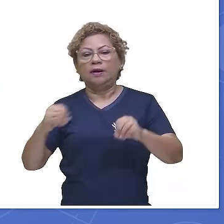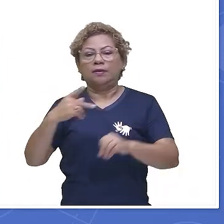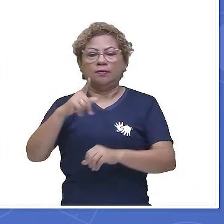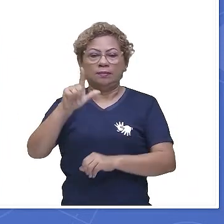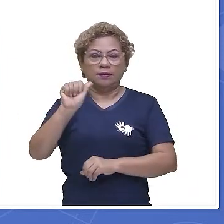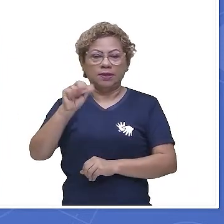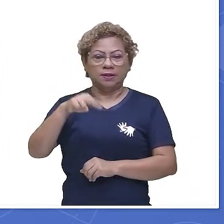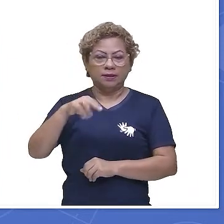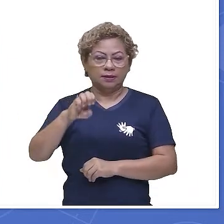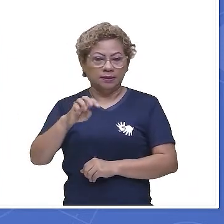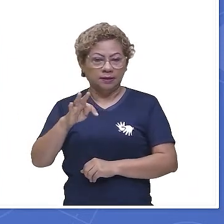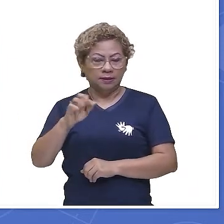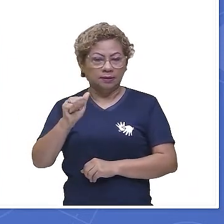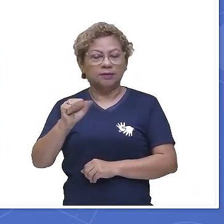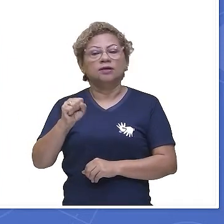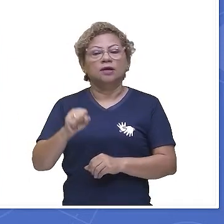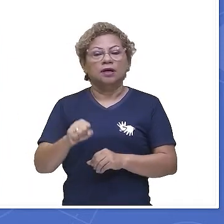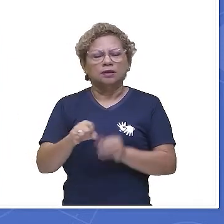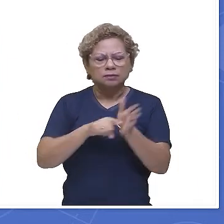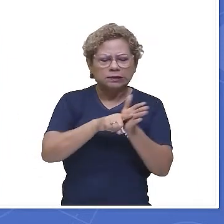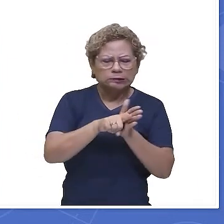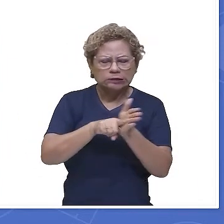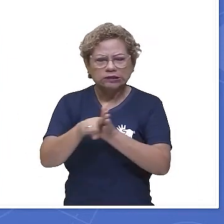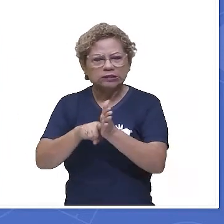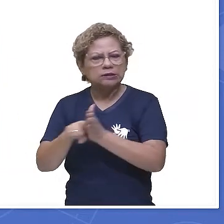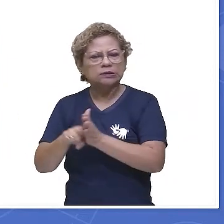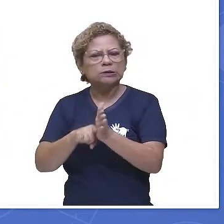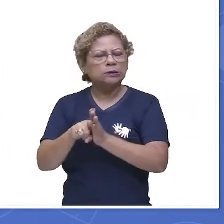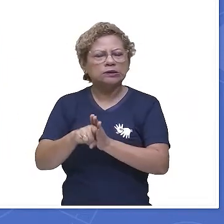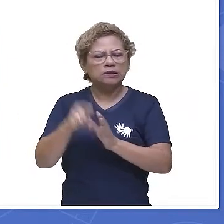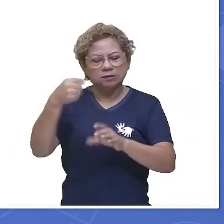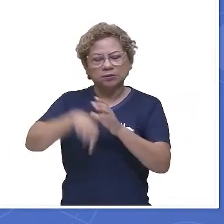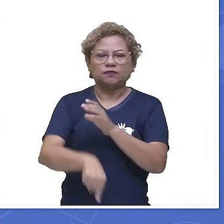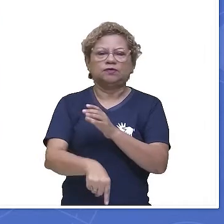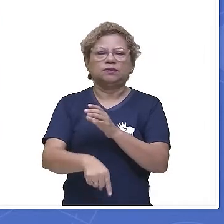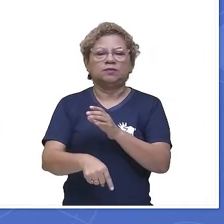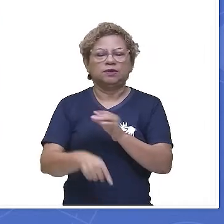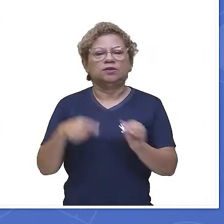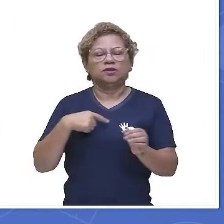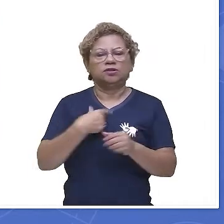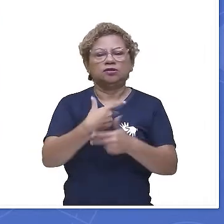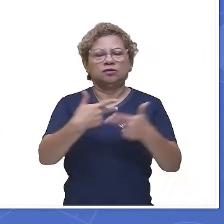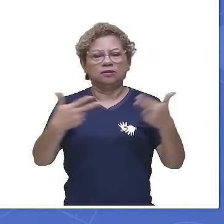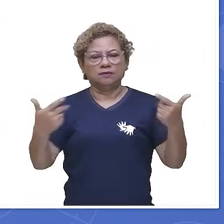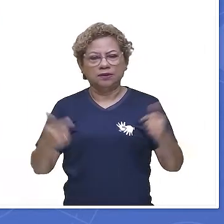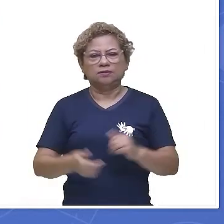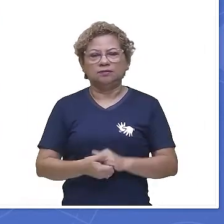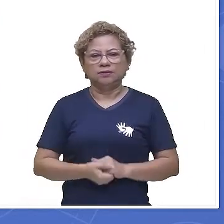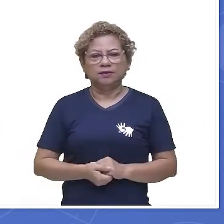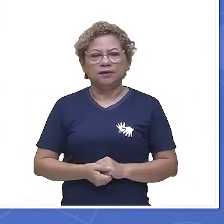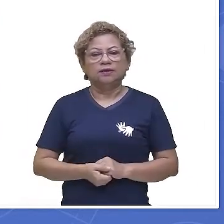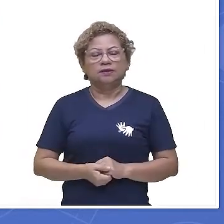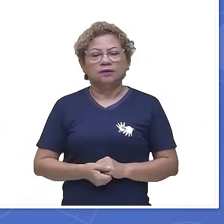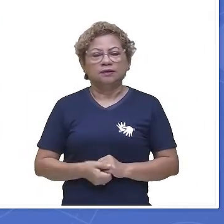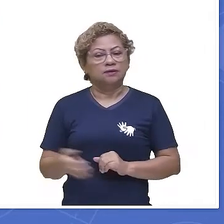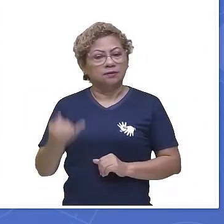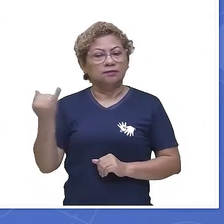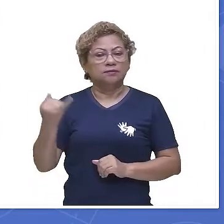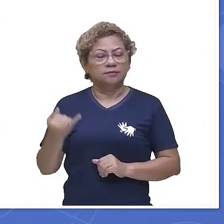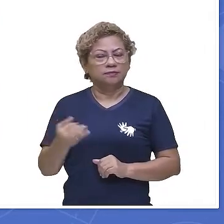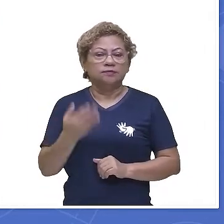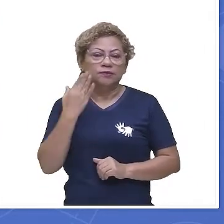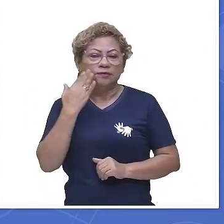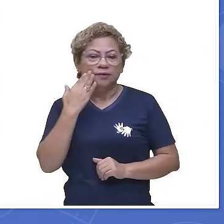de uma forma bem didática, a gente pode dividir a própria física clássica em várias partes, em vários